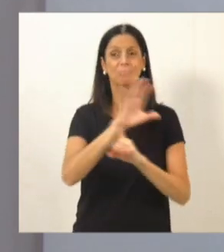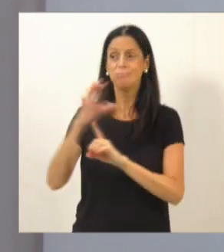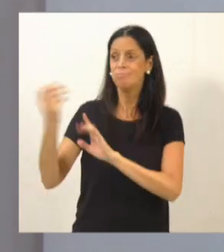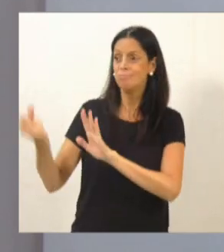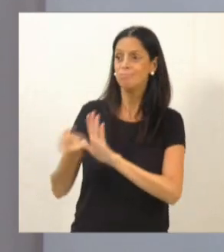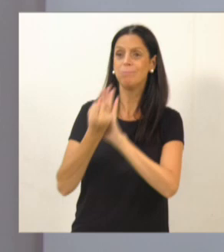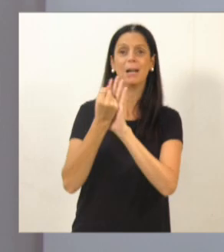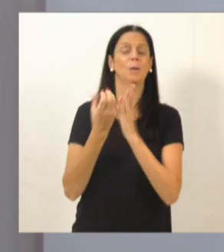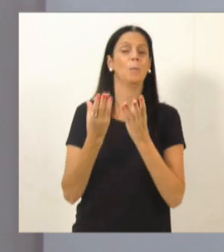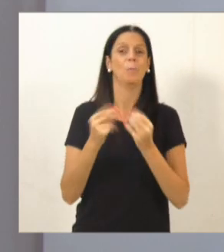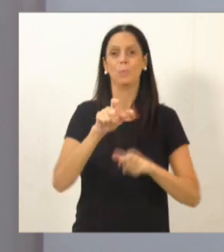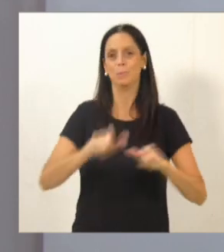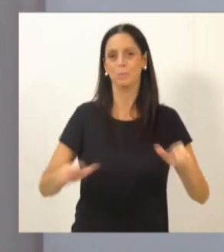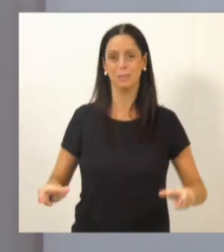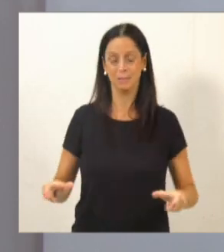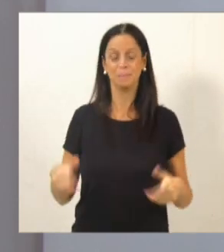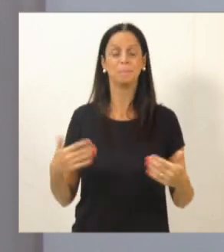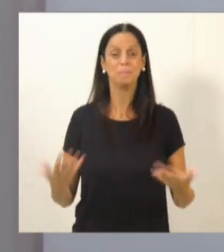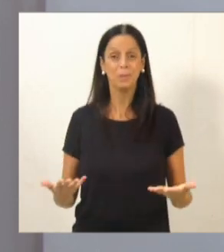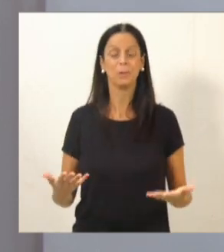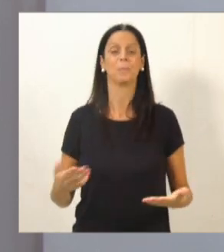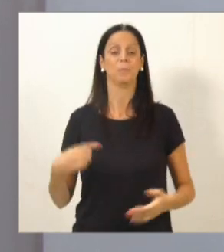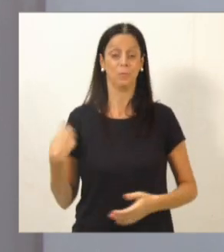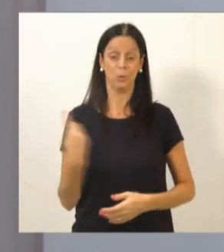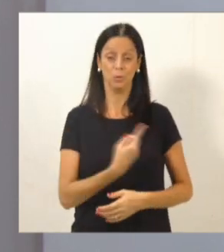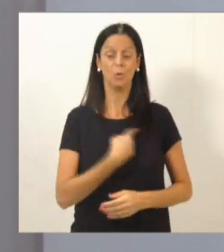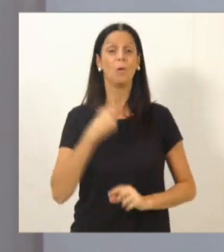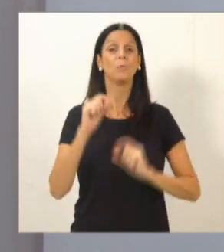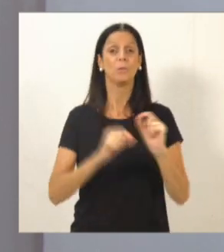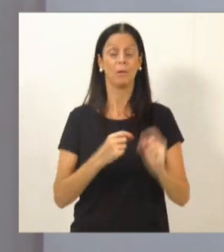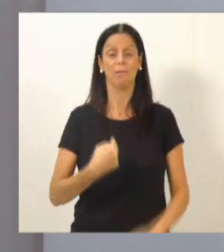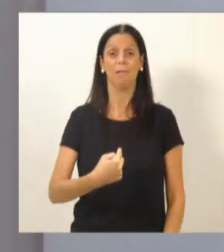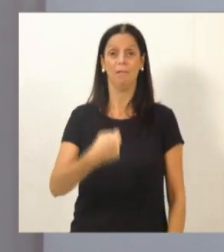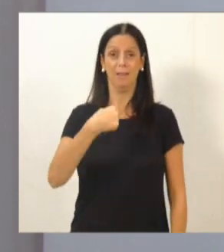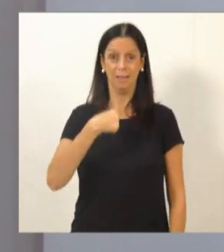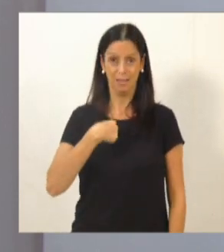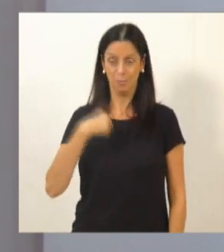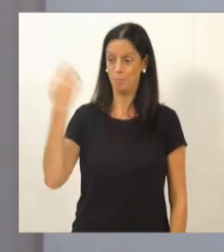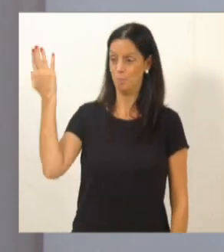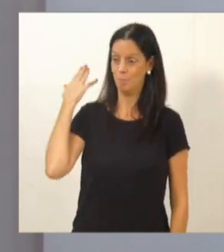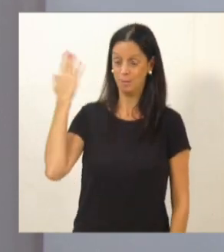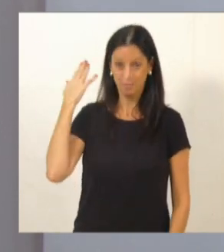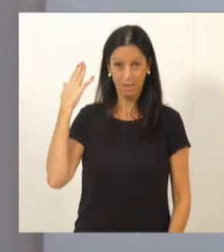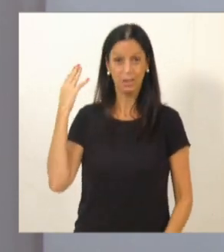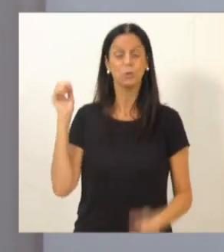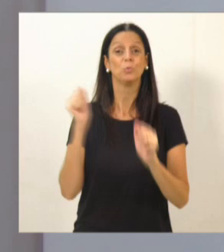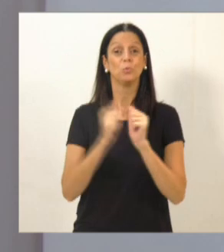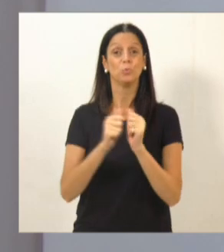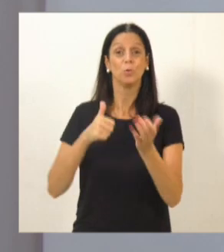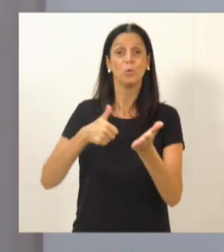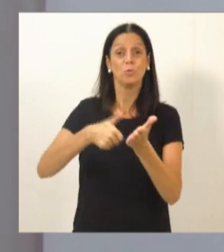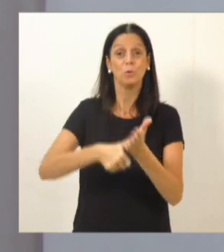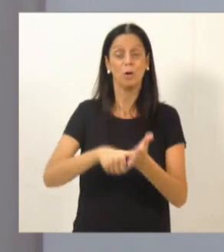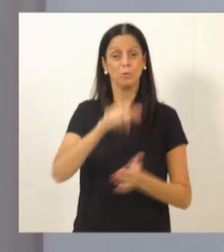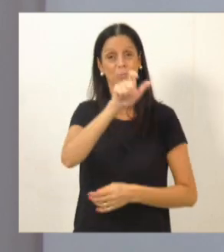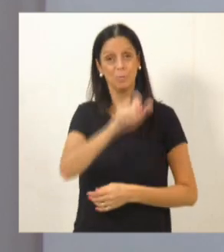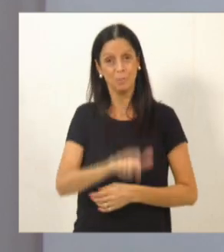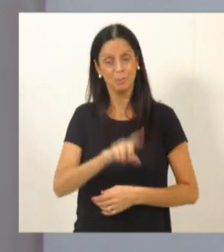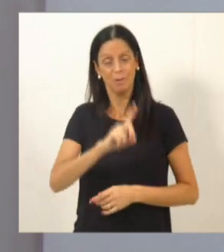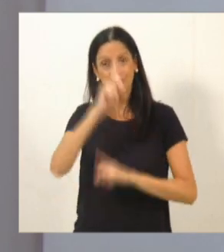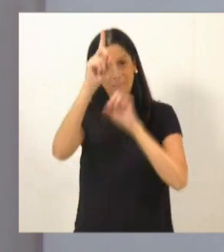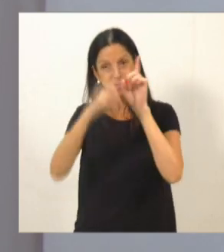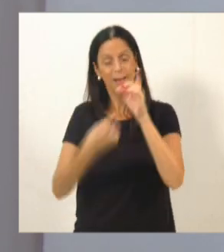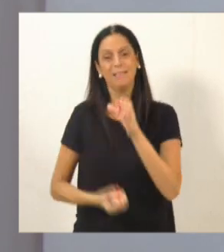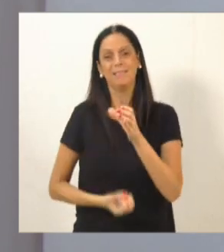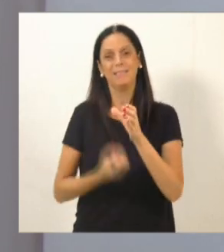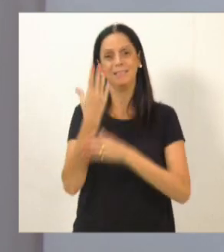falo nós, eu me refiro à minha pessoa, que foi sócio fundador, e uma pessoa especial,